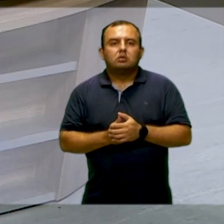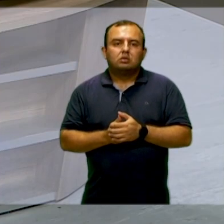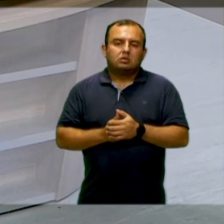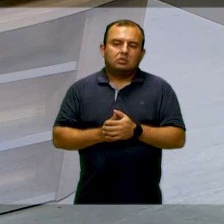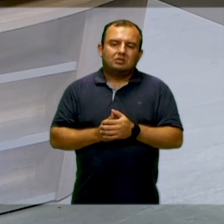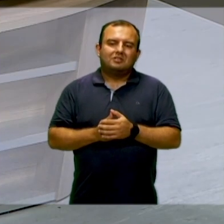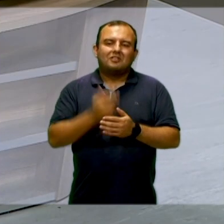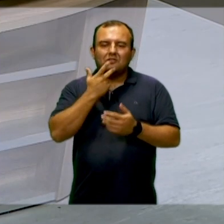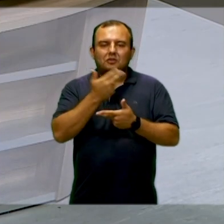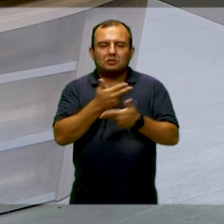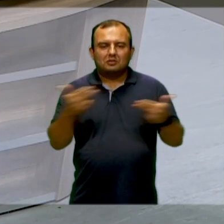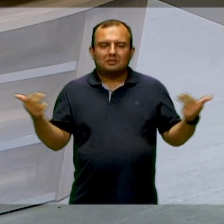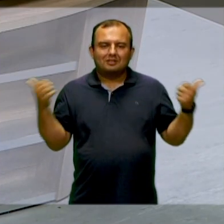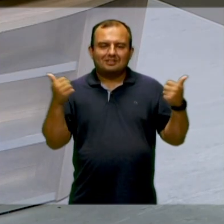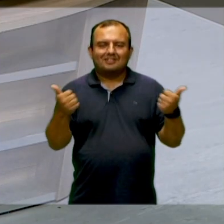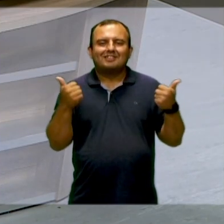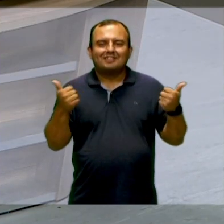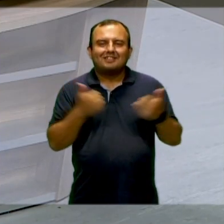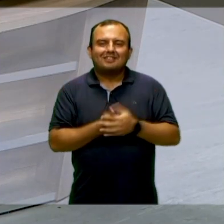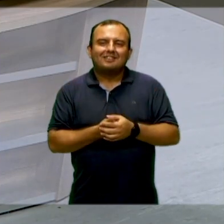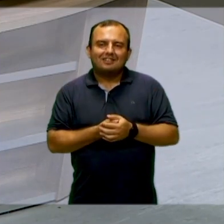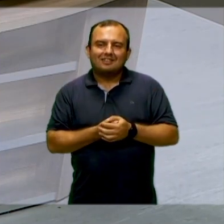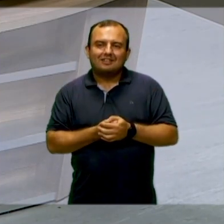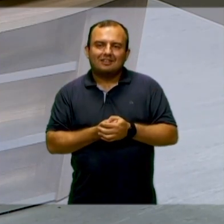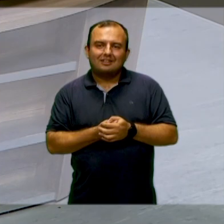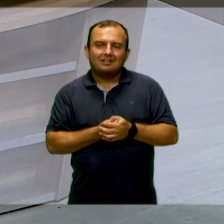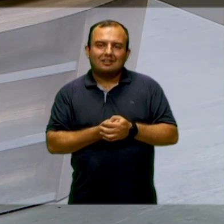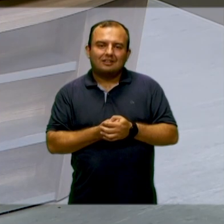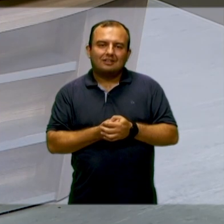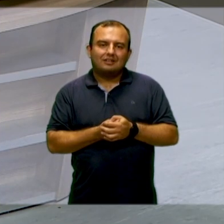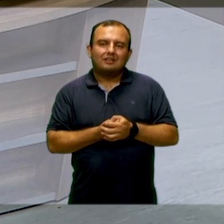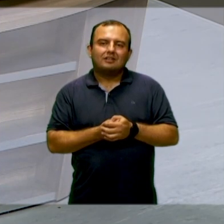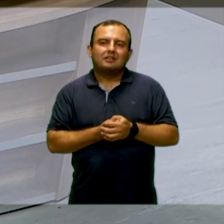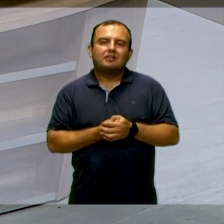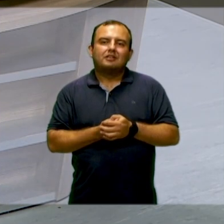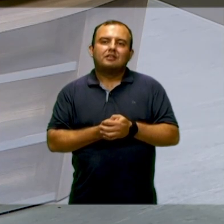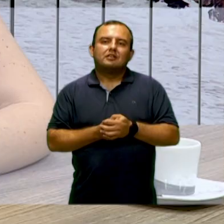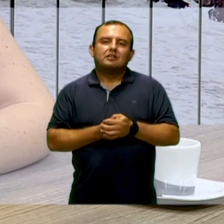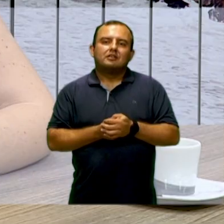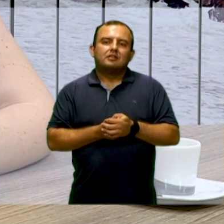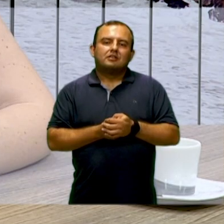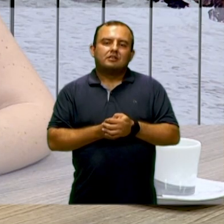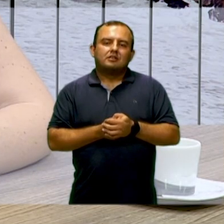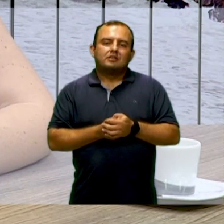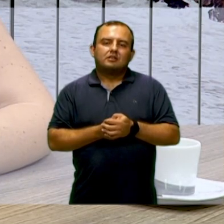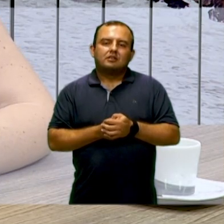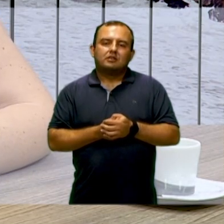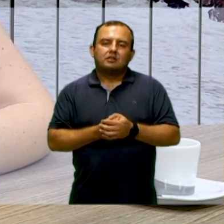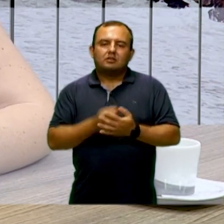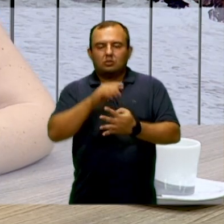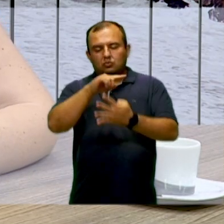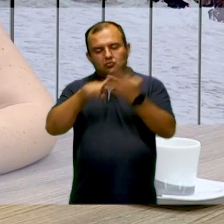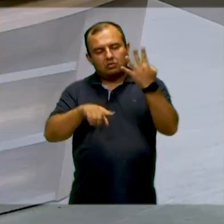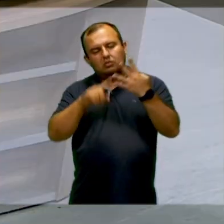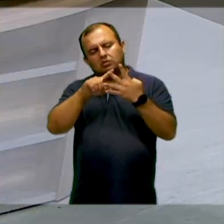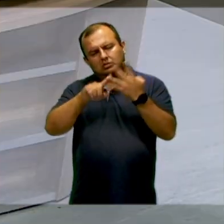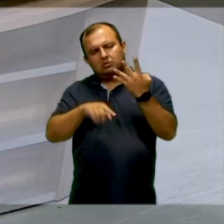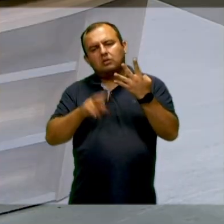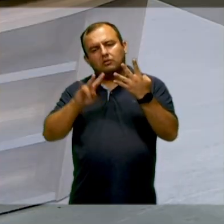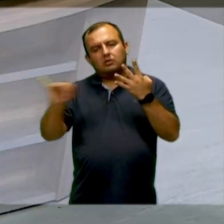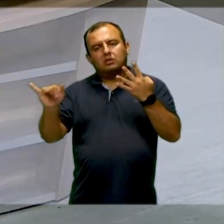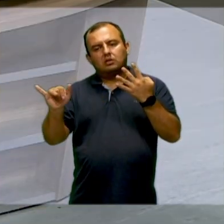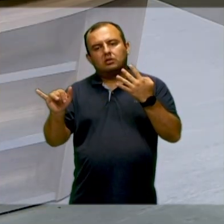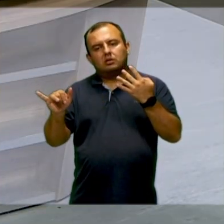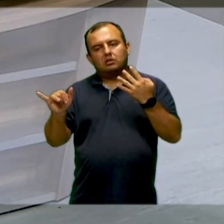Vamos falar de alguma coisa boa, então. Mas é uma Quem coisa sabe- boa, eu quero dizer que tem 4 aí, desses 4, 3 nós vamos dar jeito. O quarto é